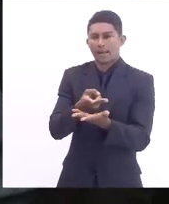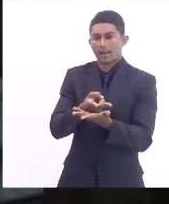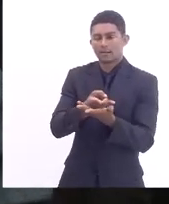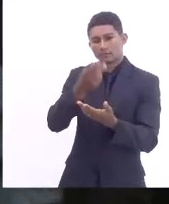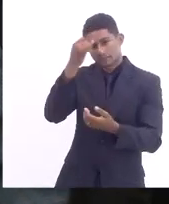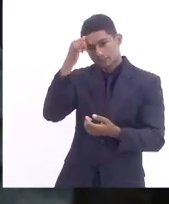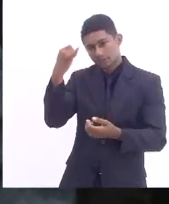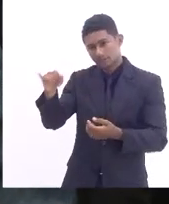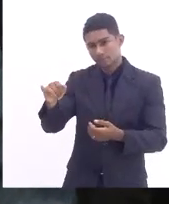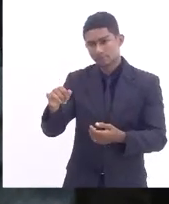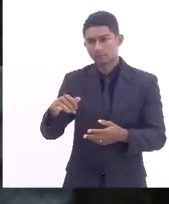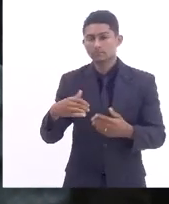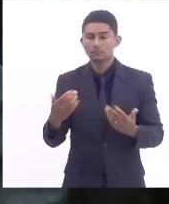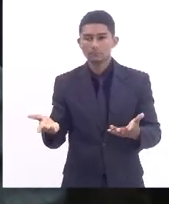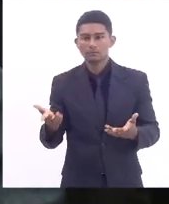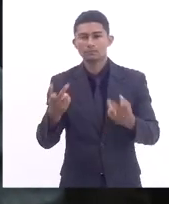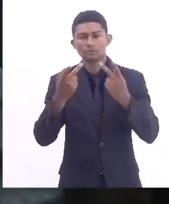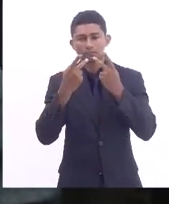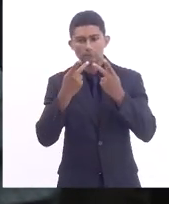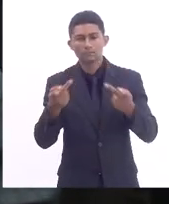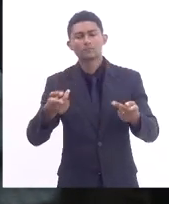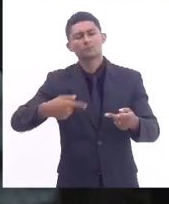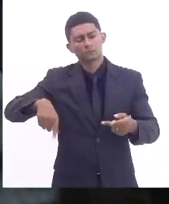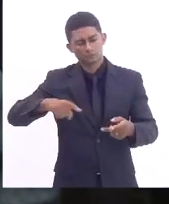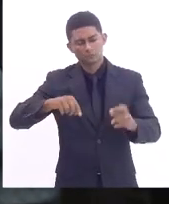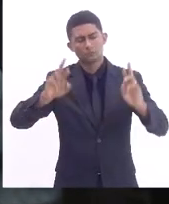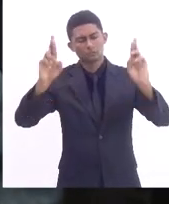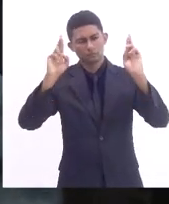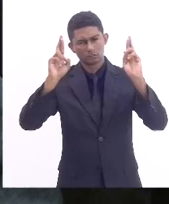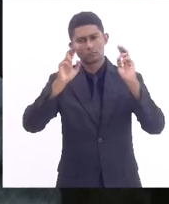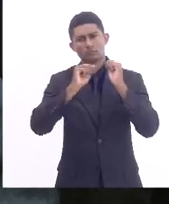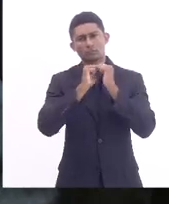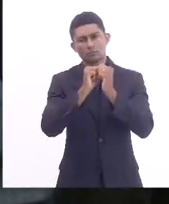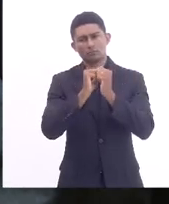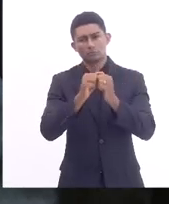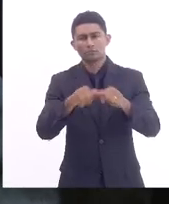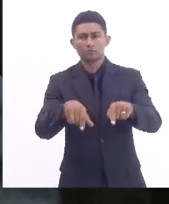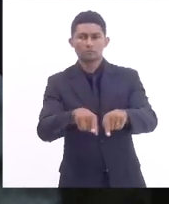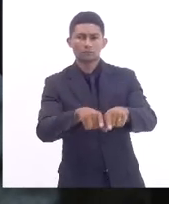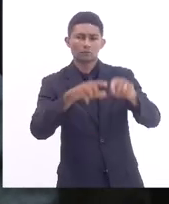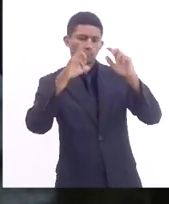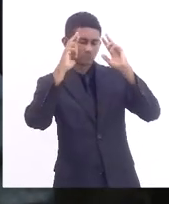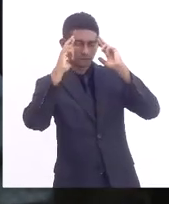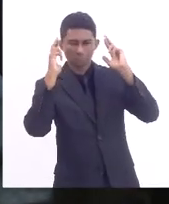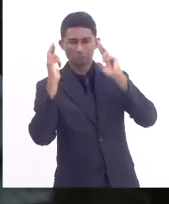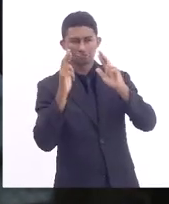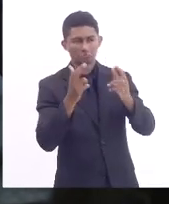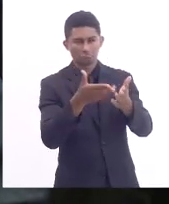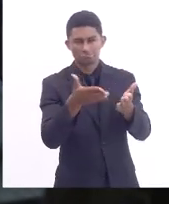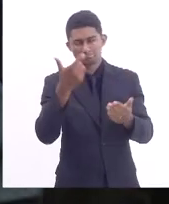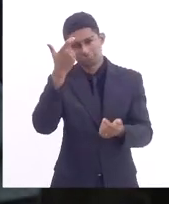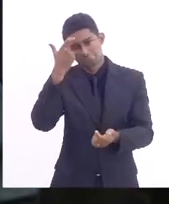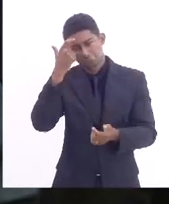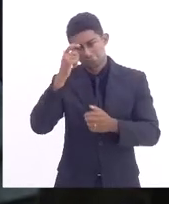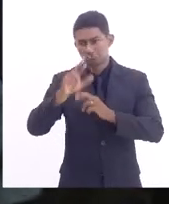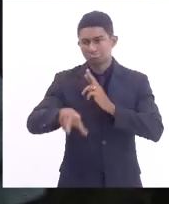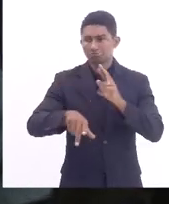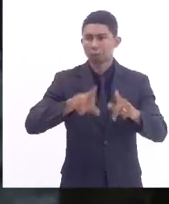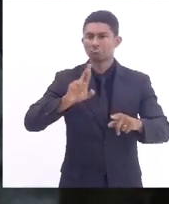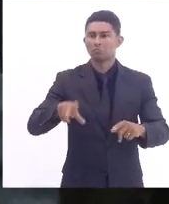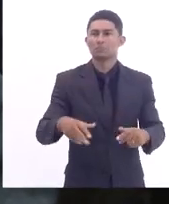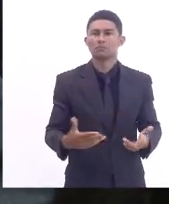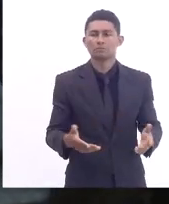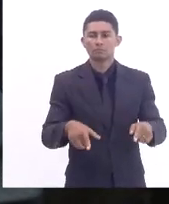e a nossa Chapa fosse impugnada dizer que nós Há muitos torcendo trabalho de respeitando os que pensam diferente tendo